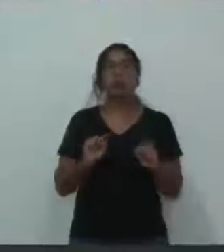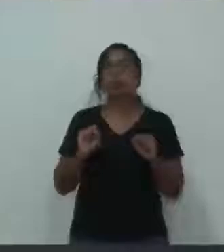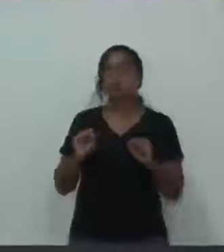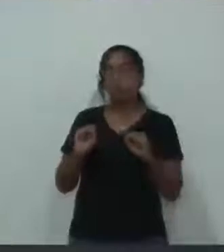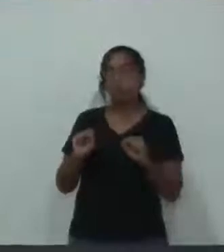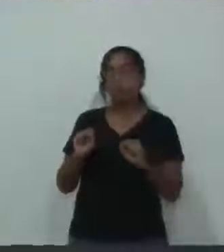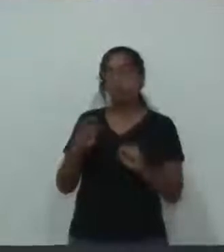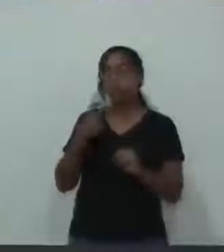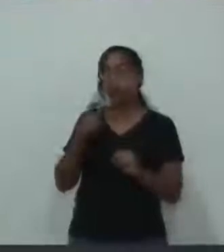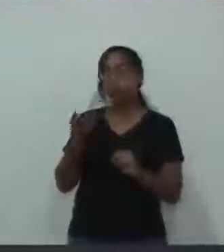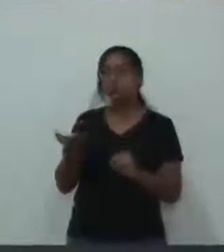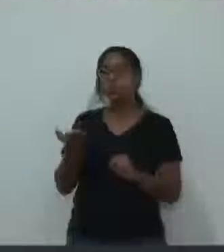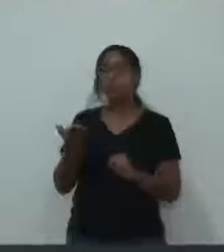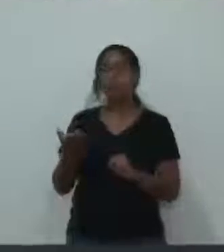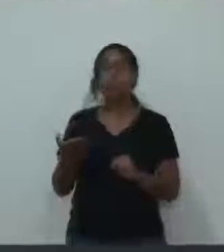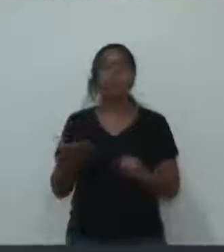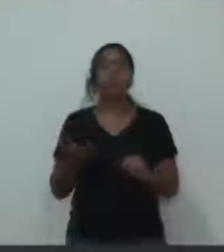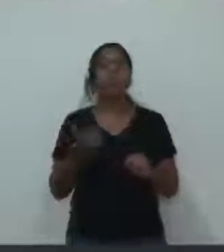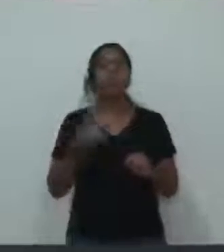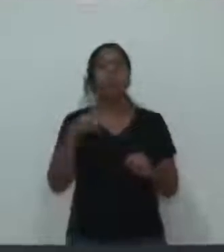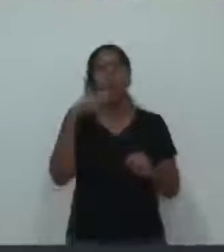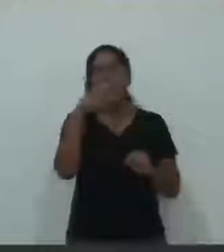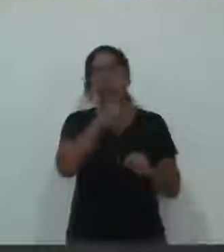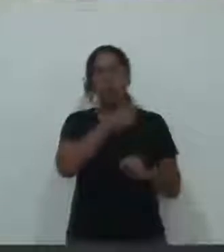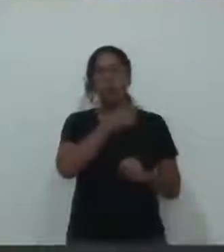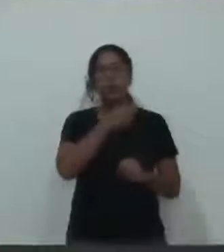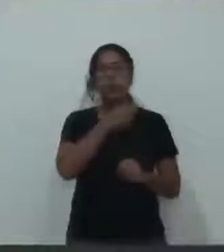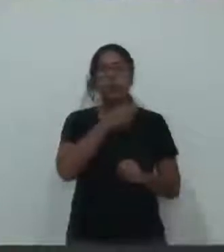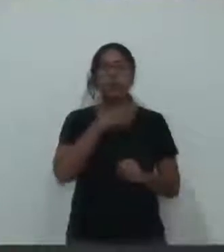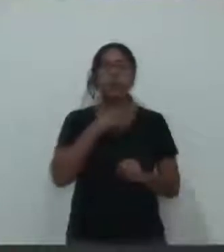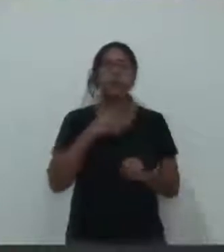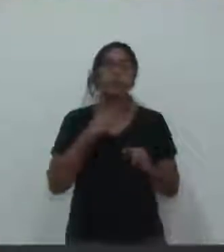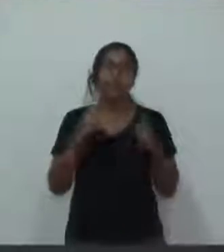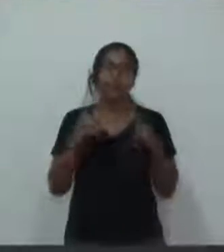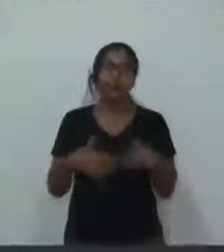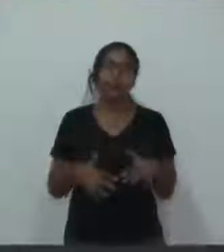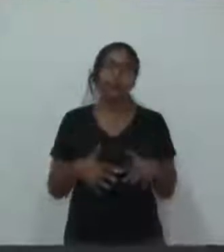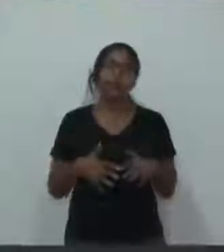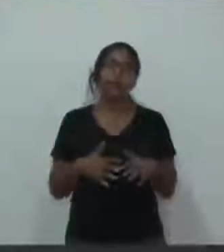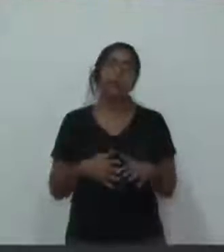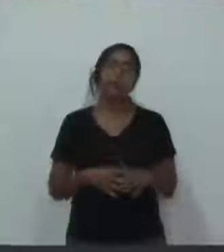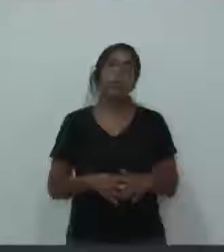Com a palavra, vereador. Até para ser rápido, senhor presidente, eu vou